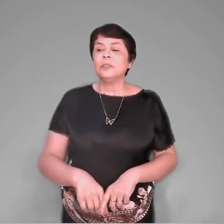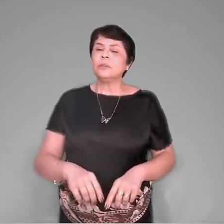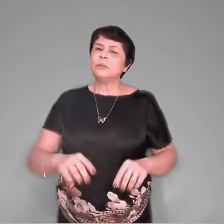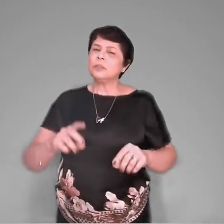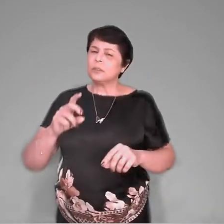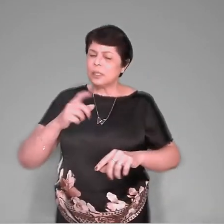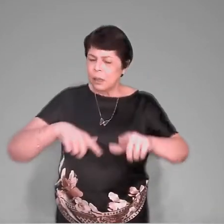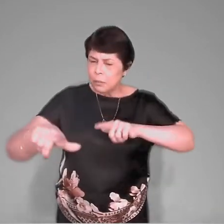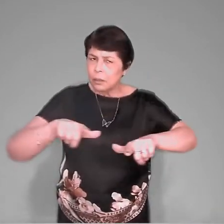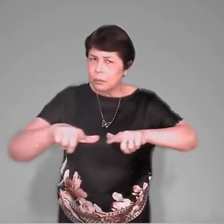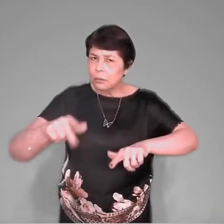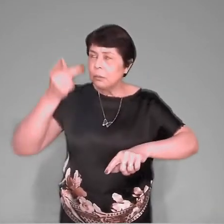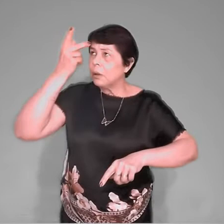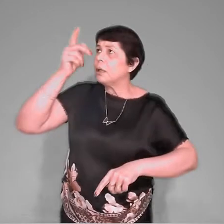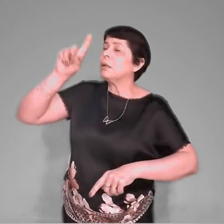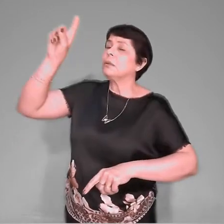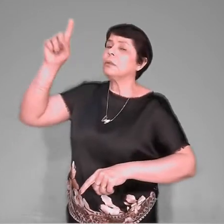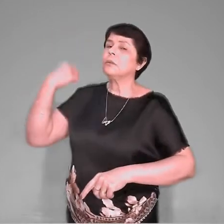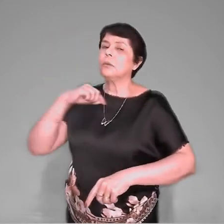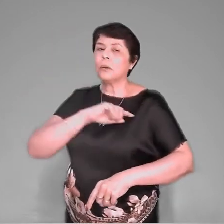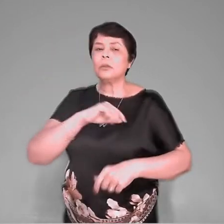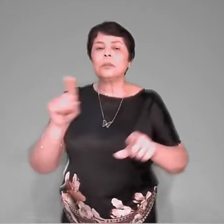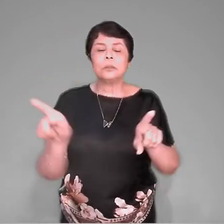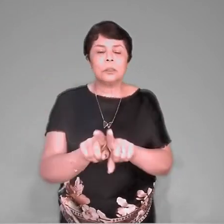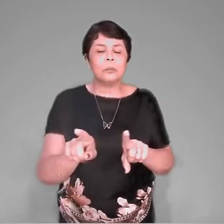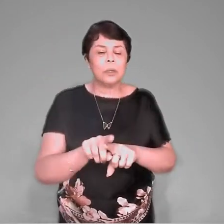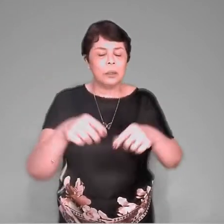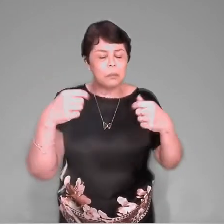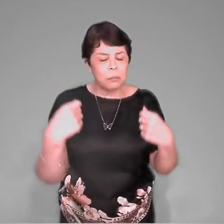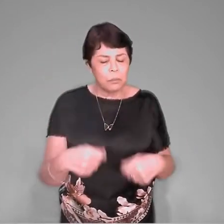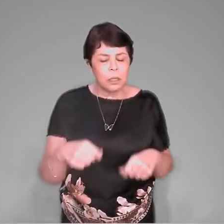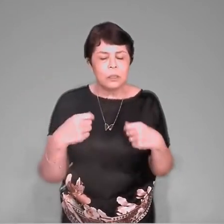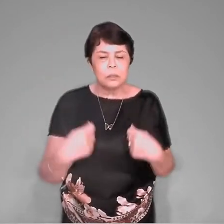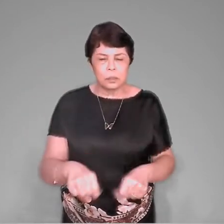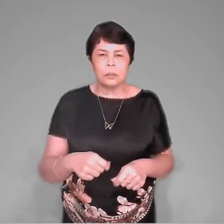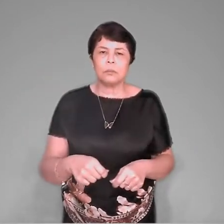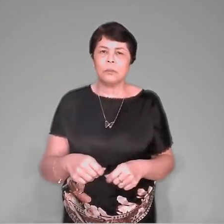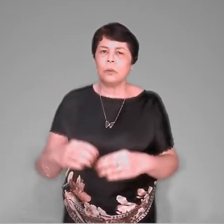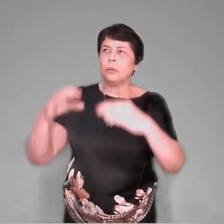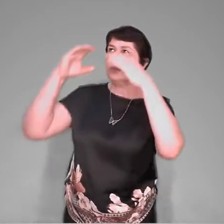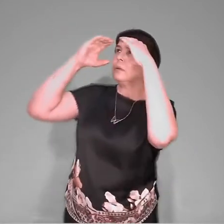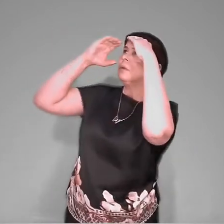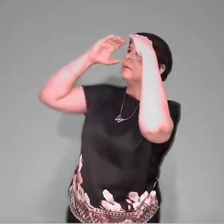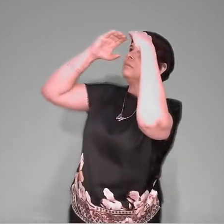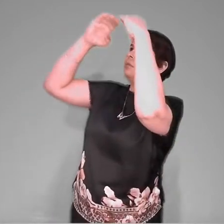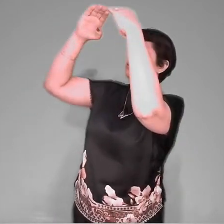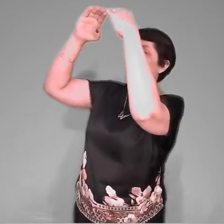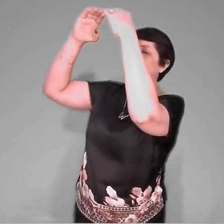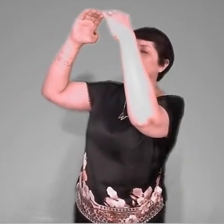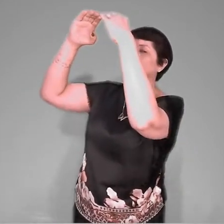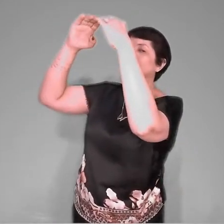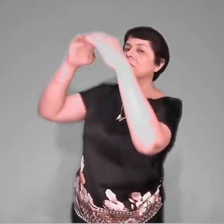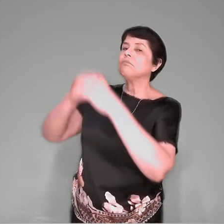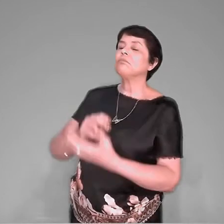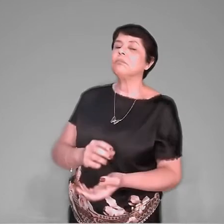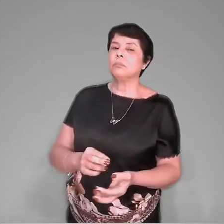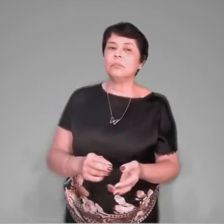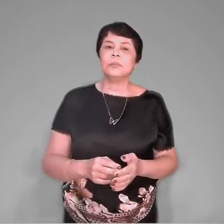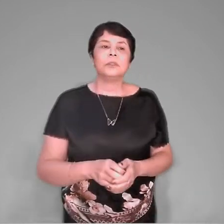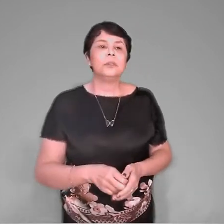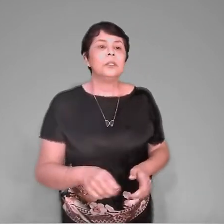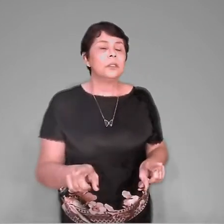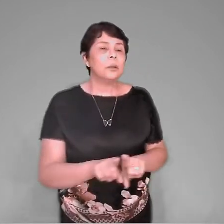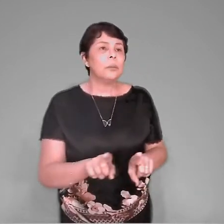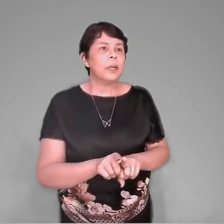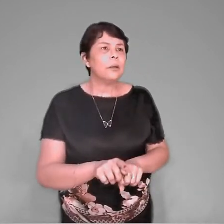E assim, todo o edifício é dedicado ao Senhor. Quando Salomão terminou o seu templo, lá no primeiro